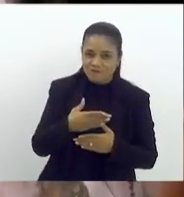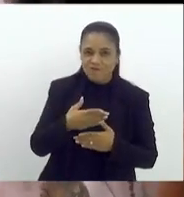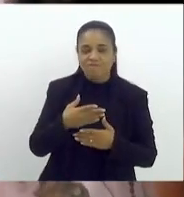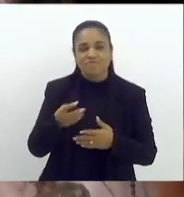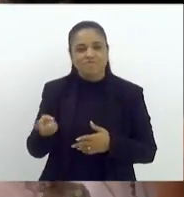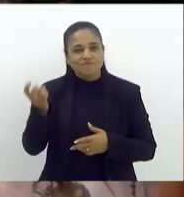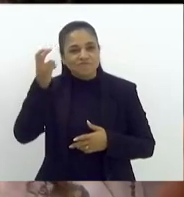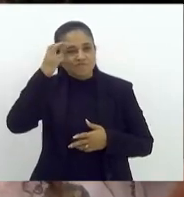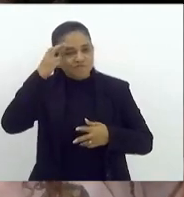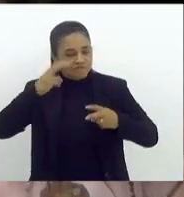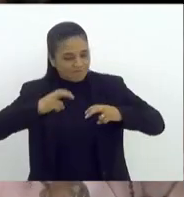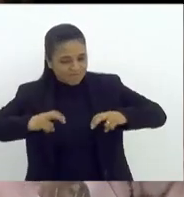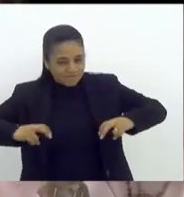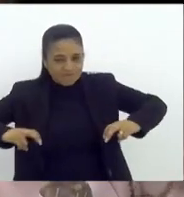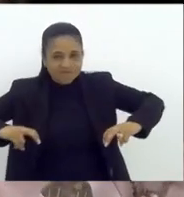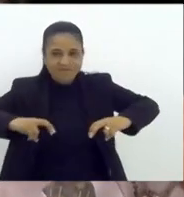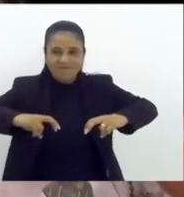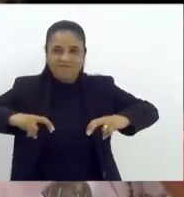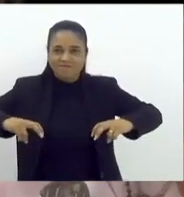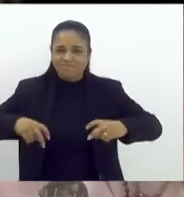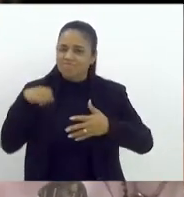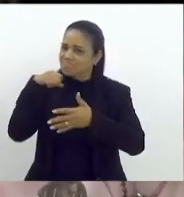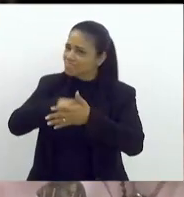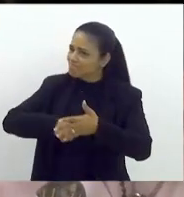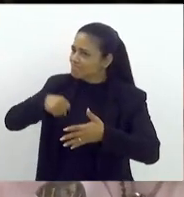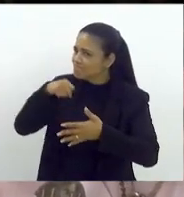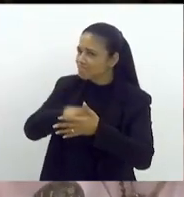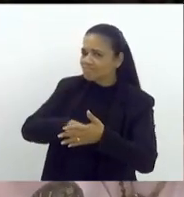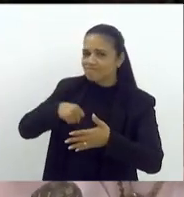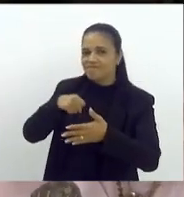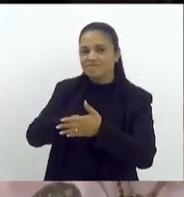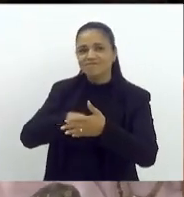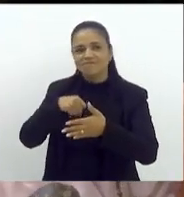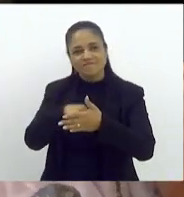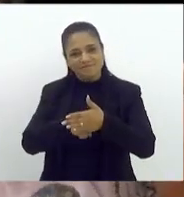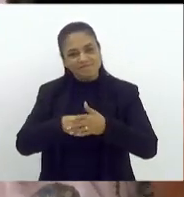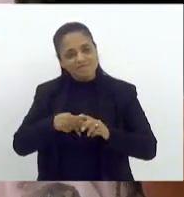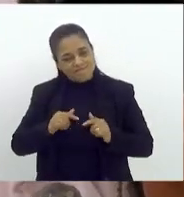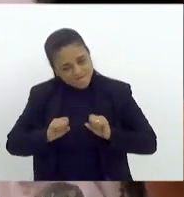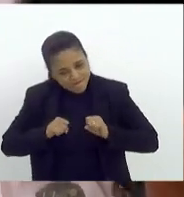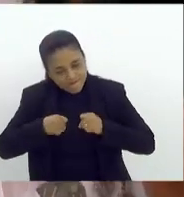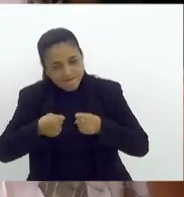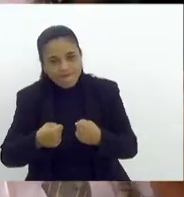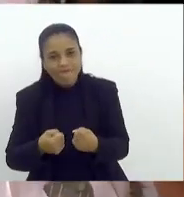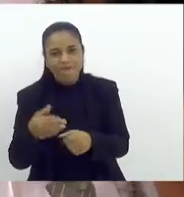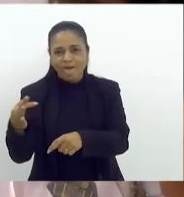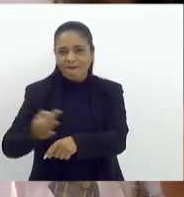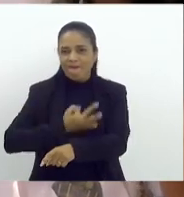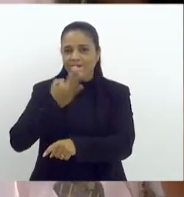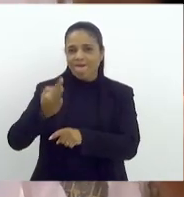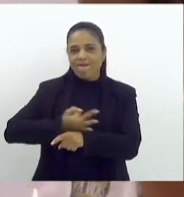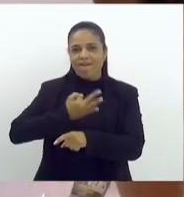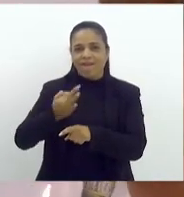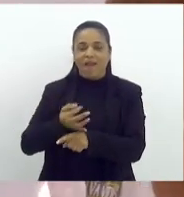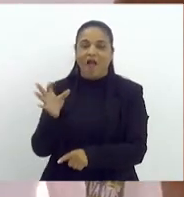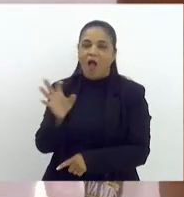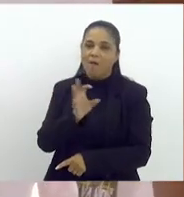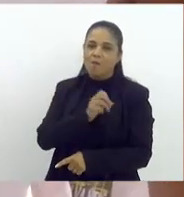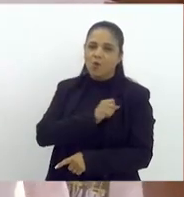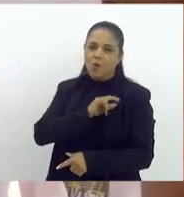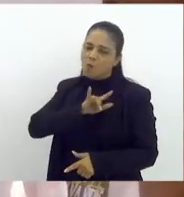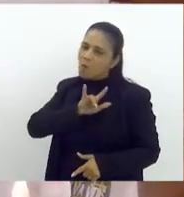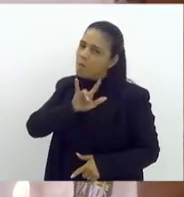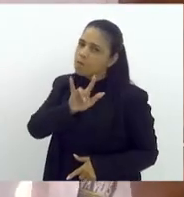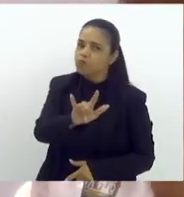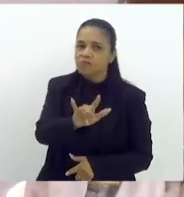que resistem persistem e mantém por amor e paixão que essa cultura